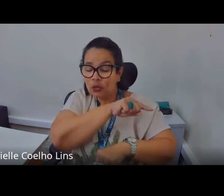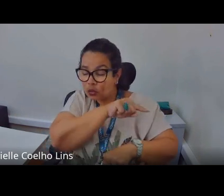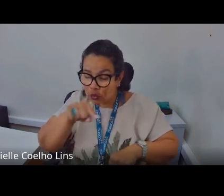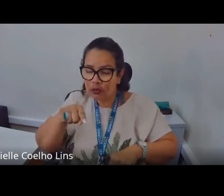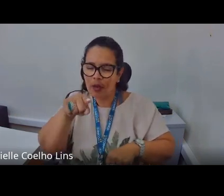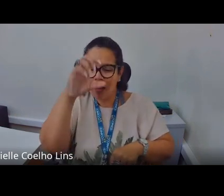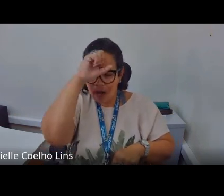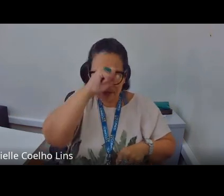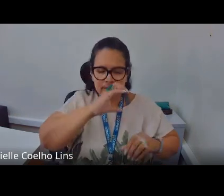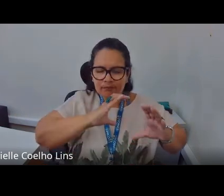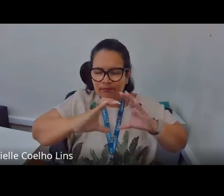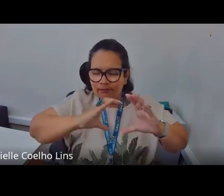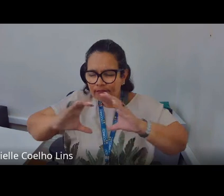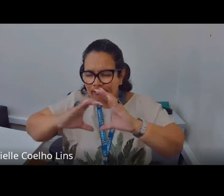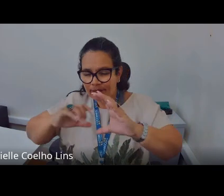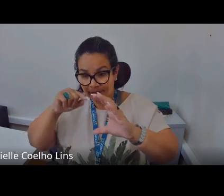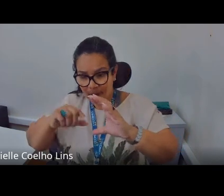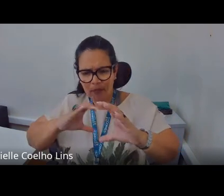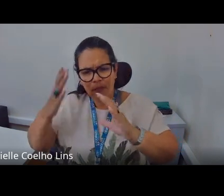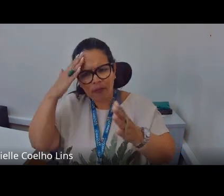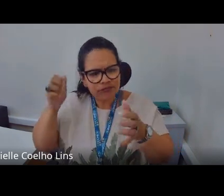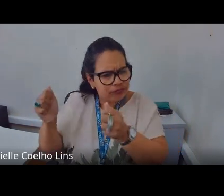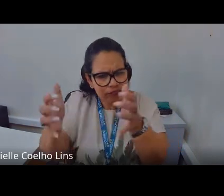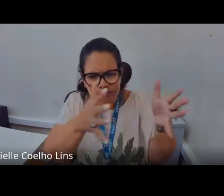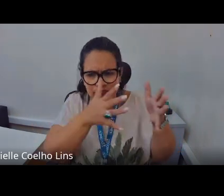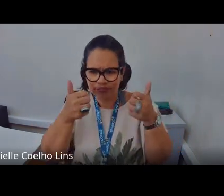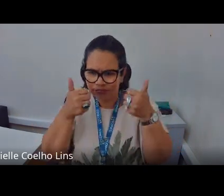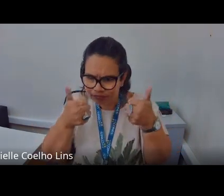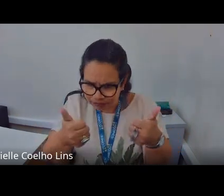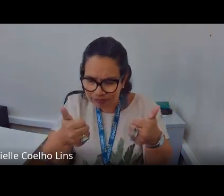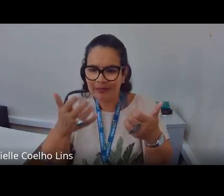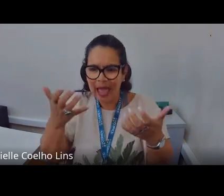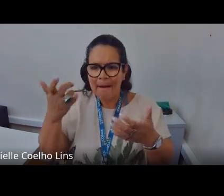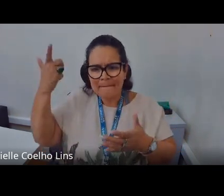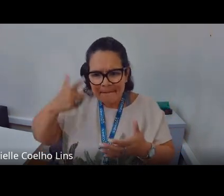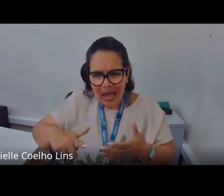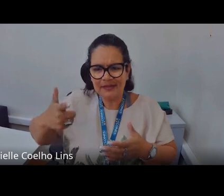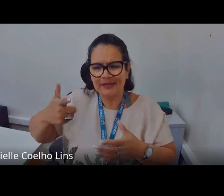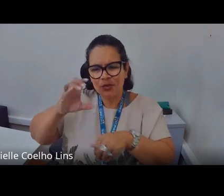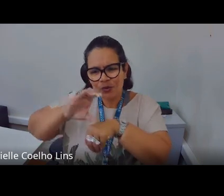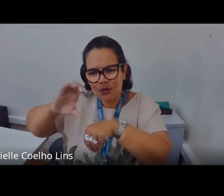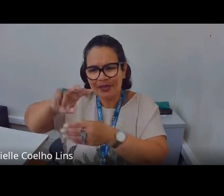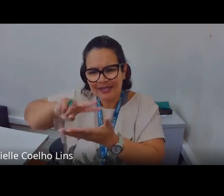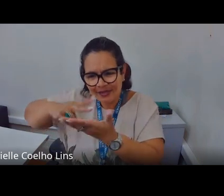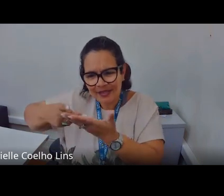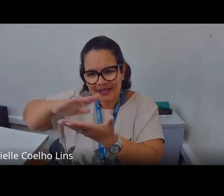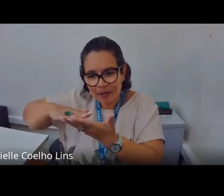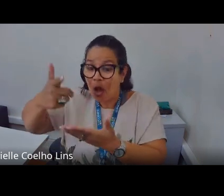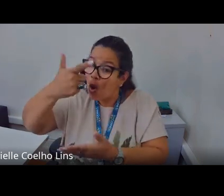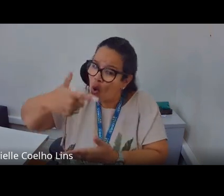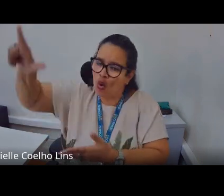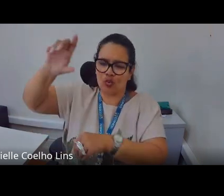se organizando para fazer o 6º nível. Nesse curso, você vai aprender a conversar, vai